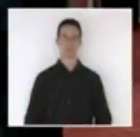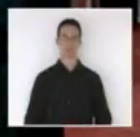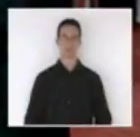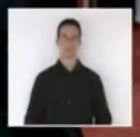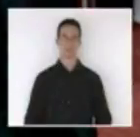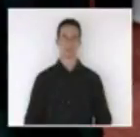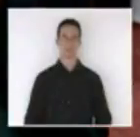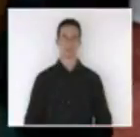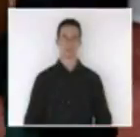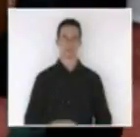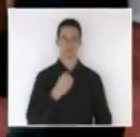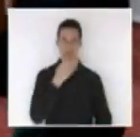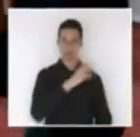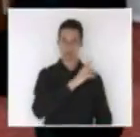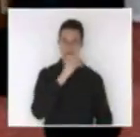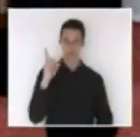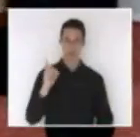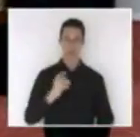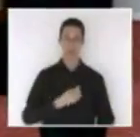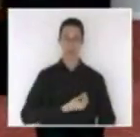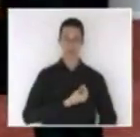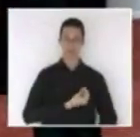Bom dia a todos os presentes.